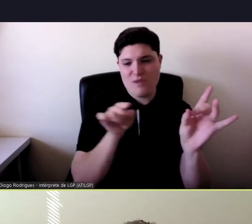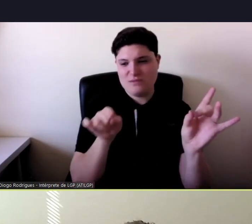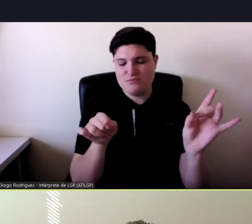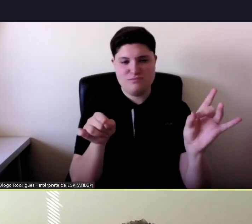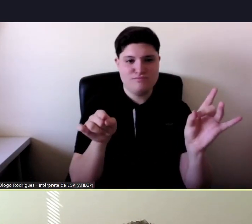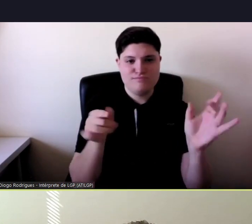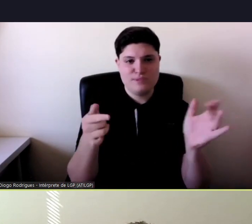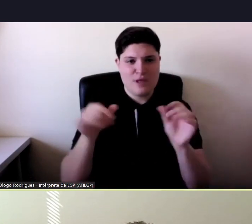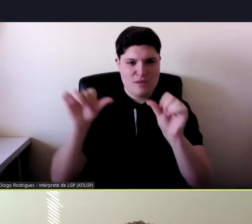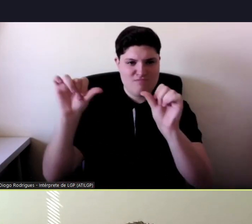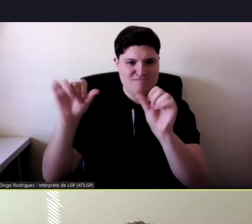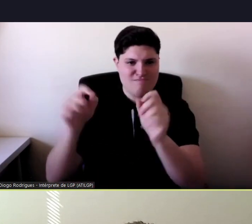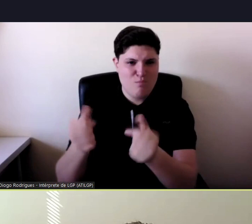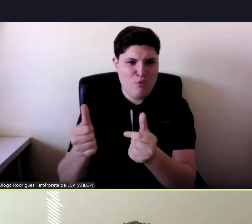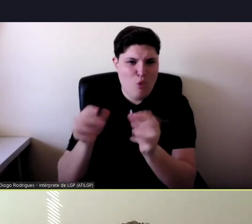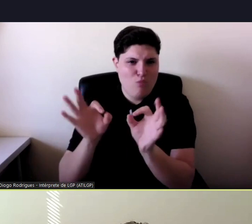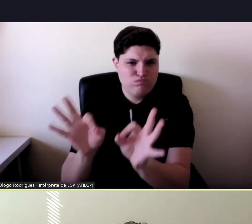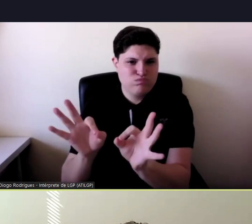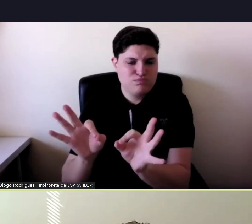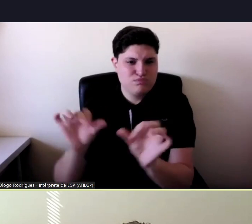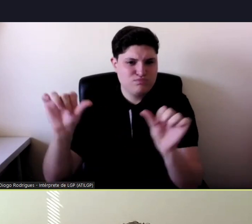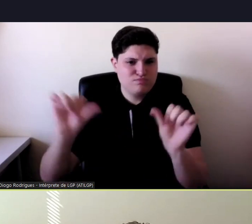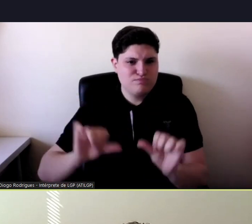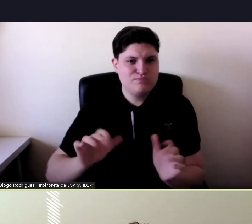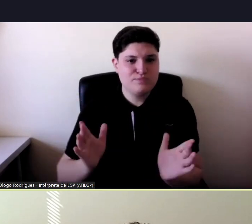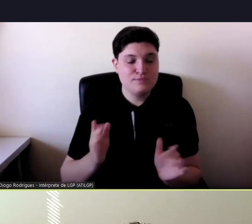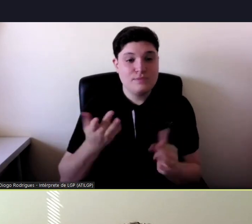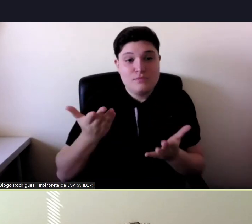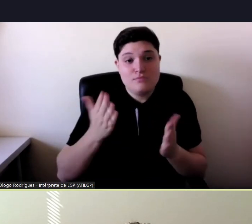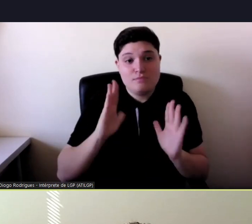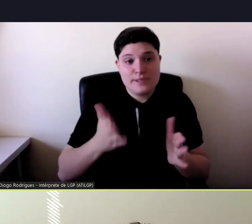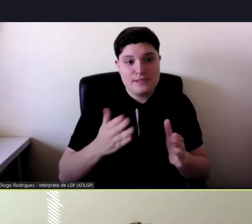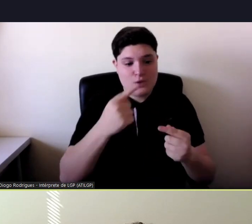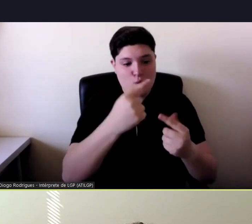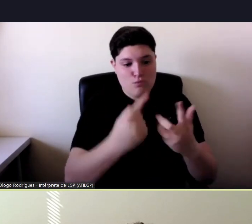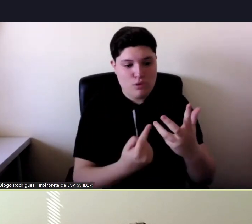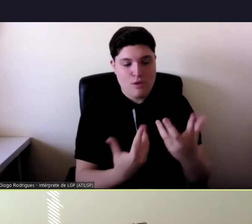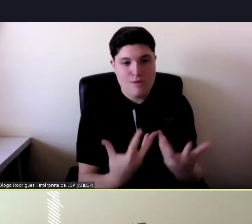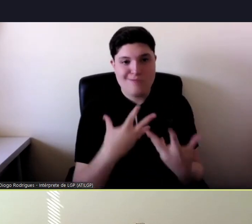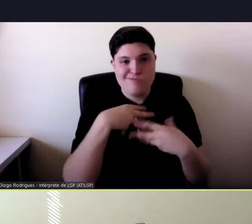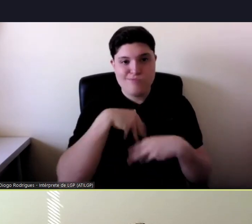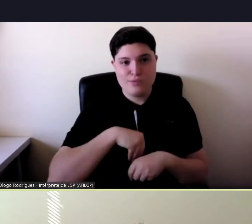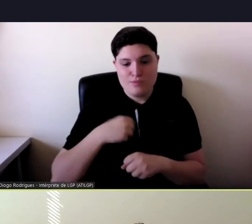Há que utilizar todos estes instrumentos para